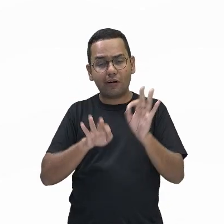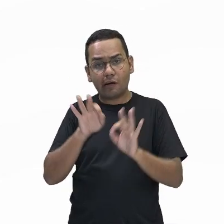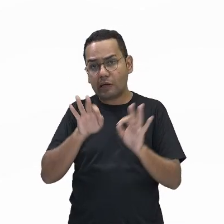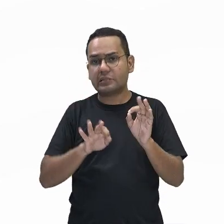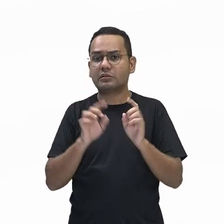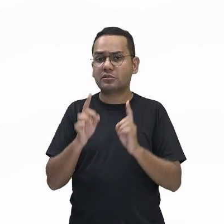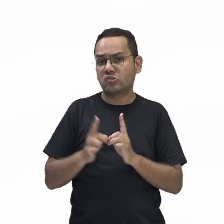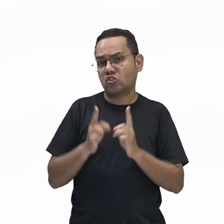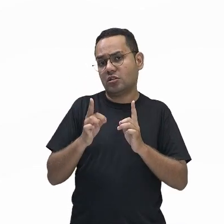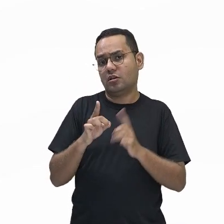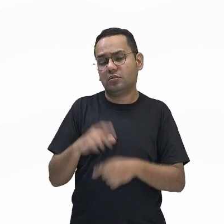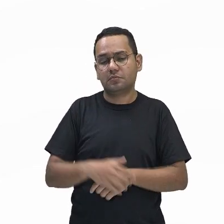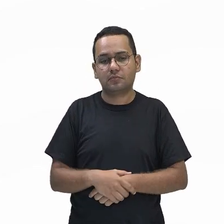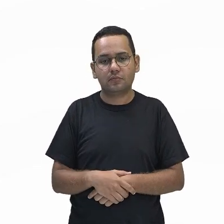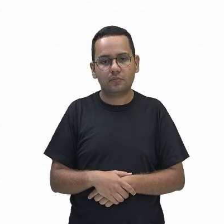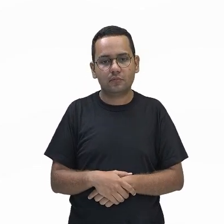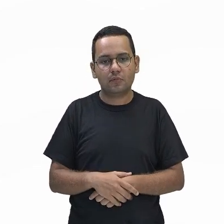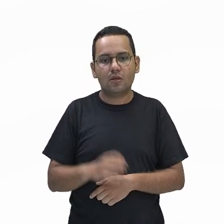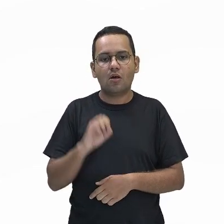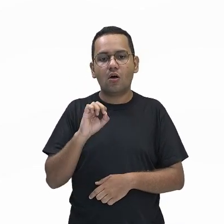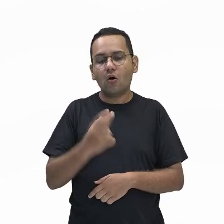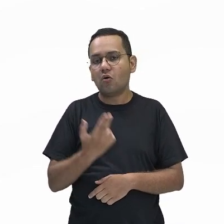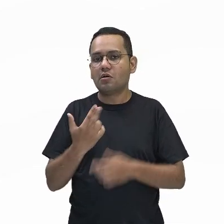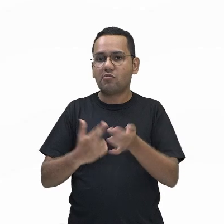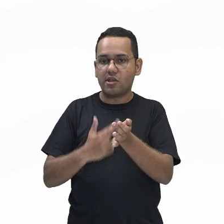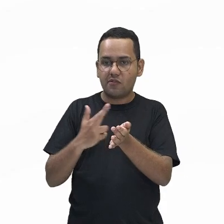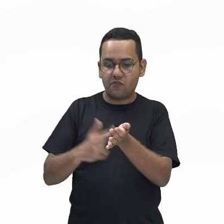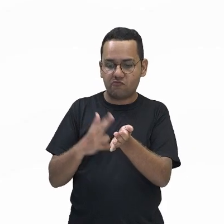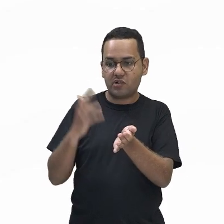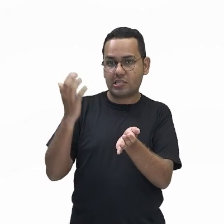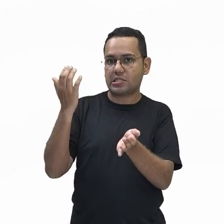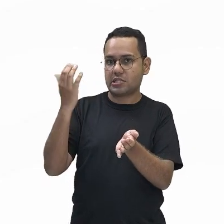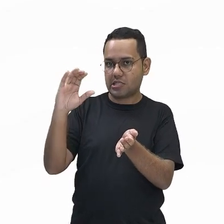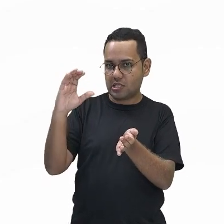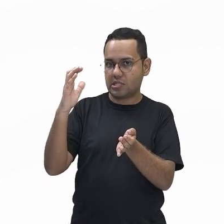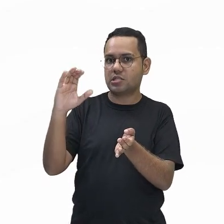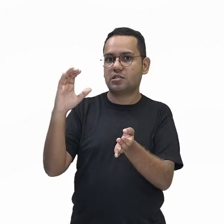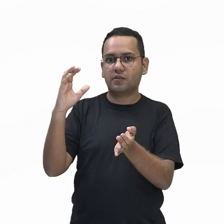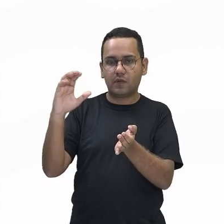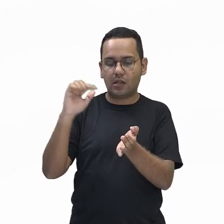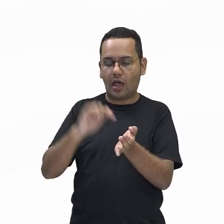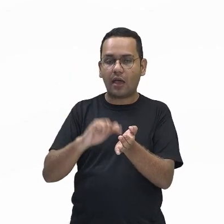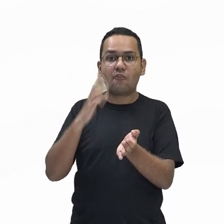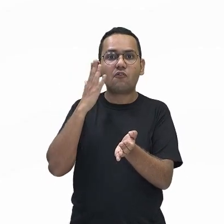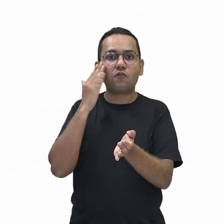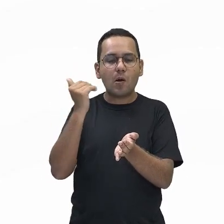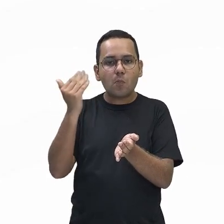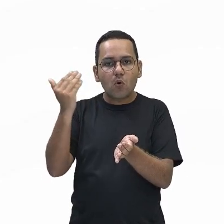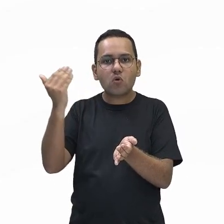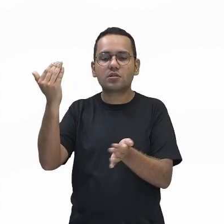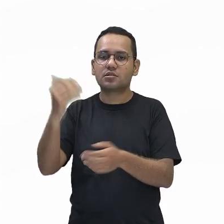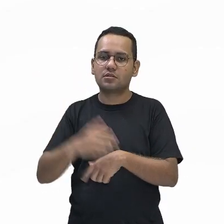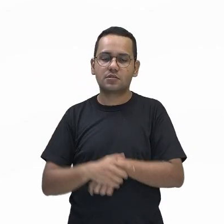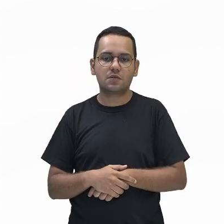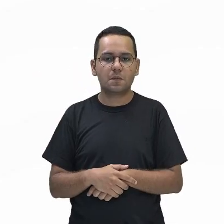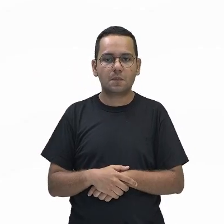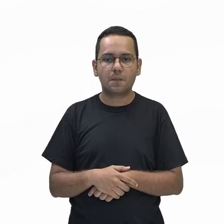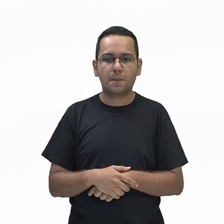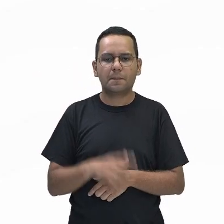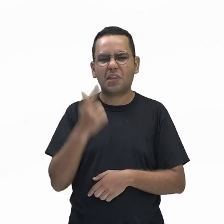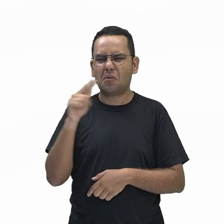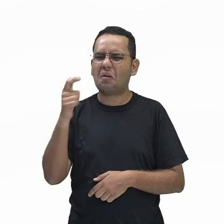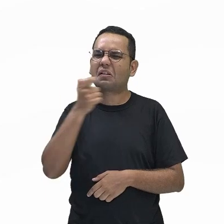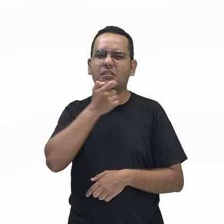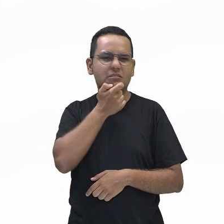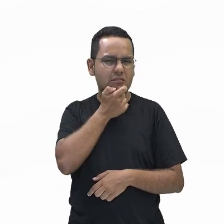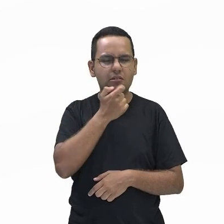editorial, ou revistas científicas muito renovadas, como Nature e